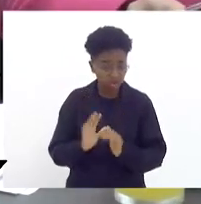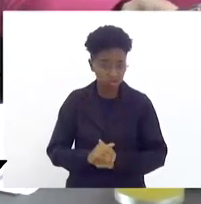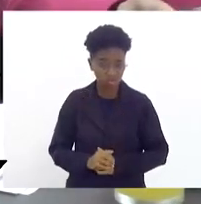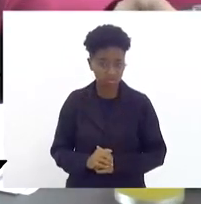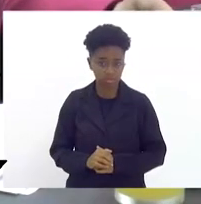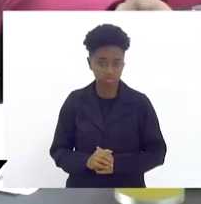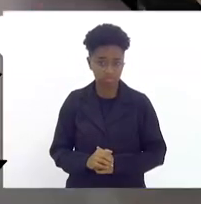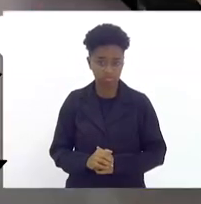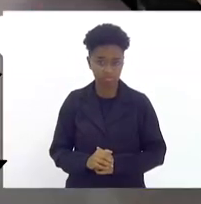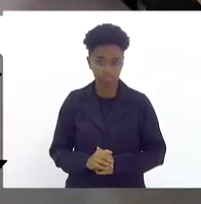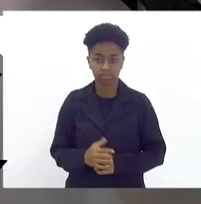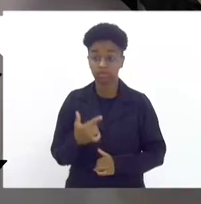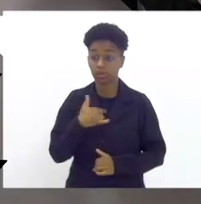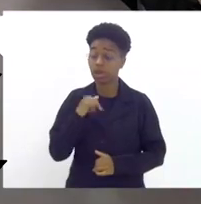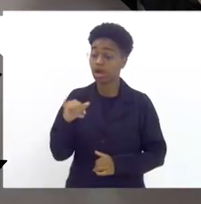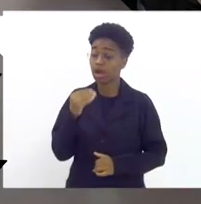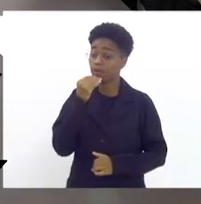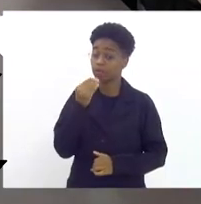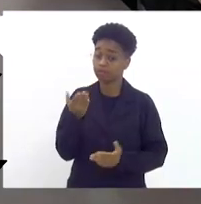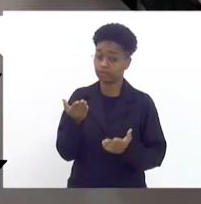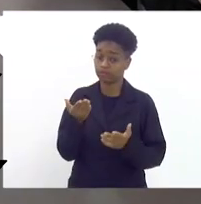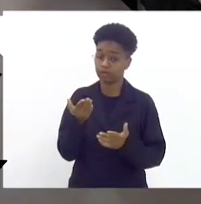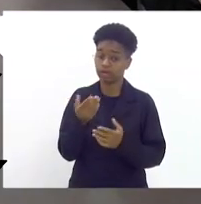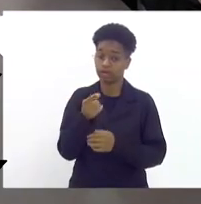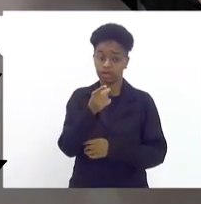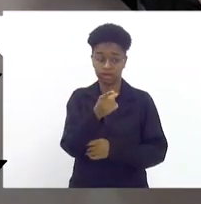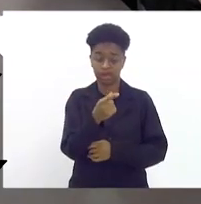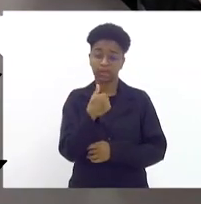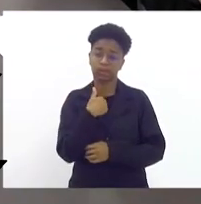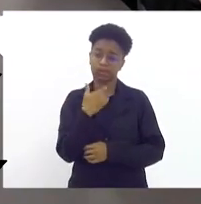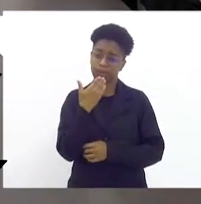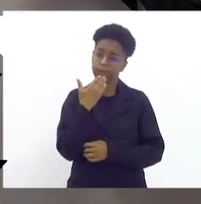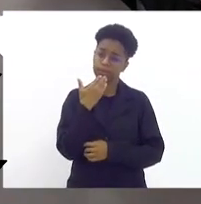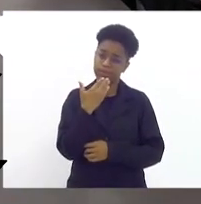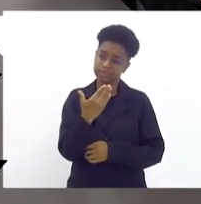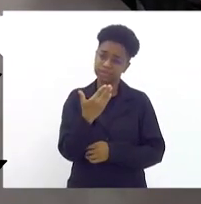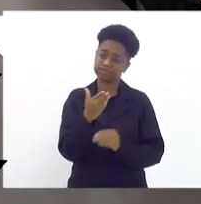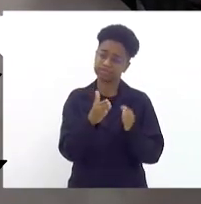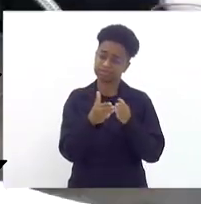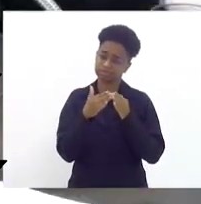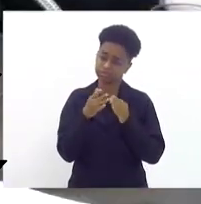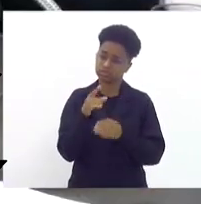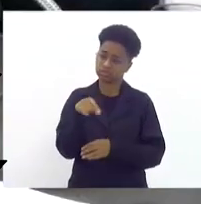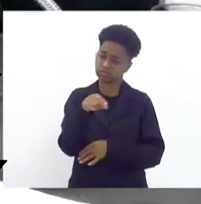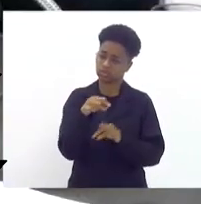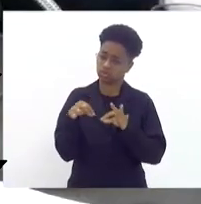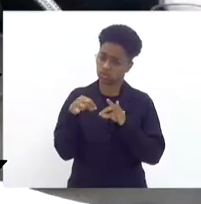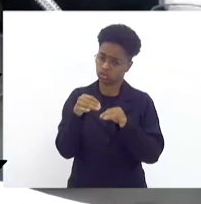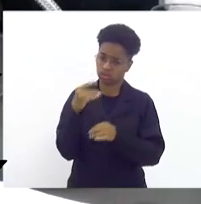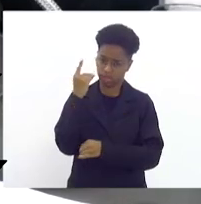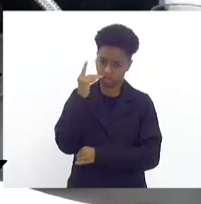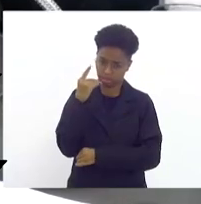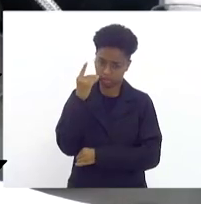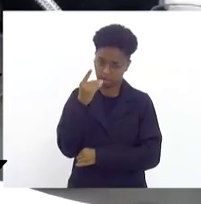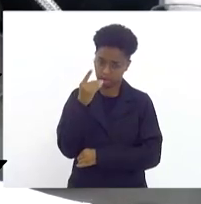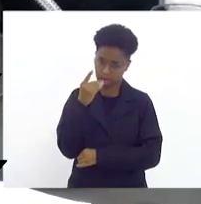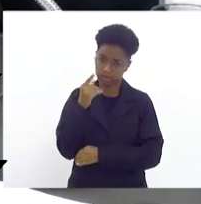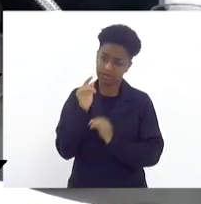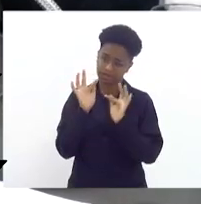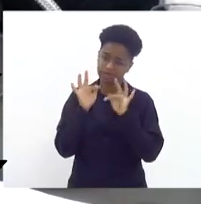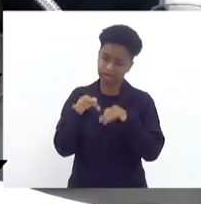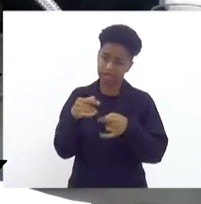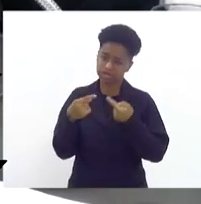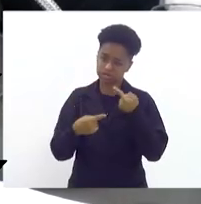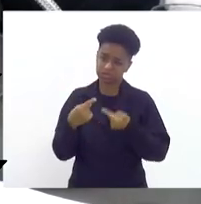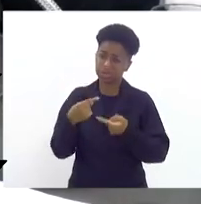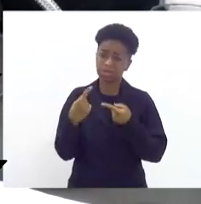aproveitar aqui o ensejo do deputado Luiz Paulo, vou pedir vênia a ambos os deputados, tanto mim quanto o deputado Serginho, a gente encerrar a discussão nesse